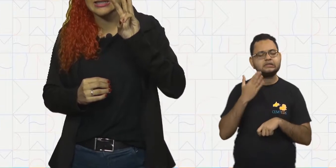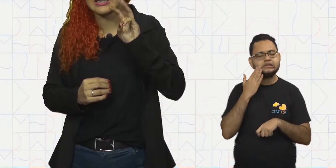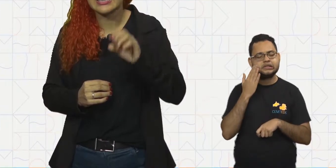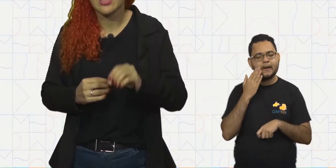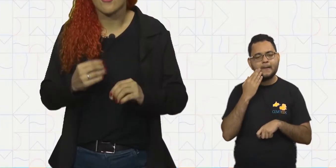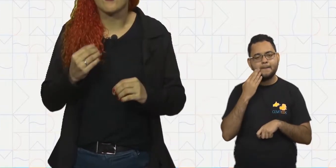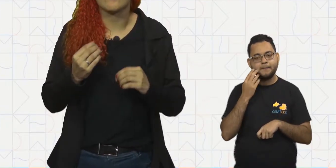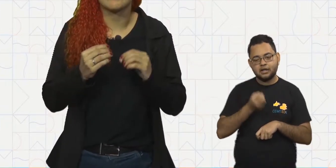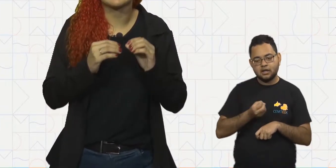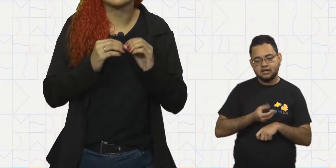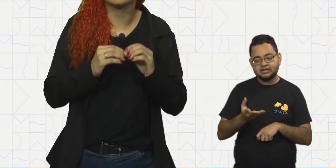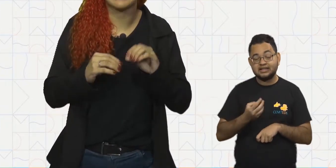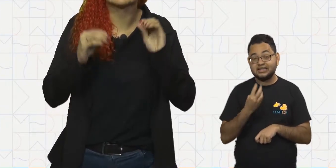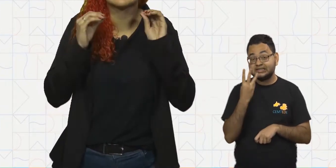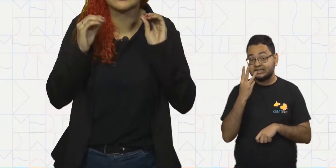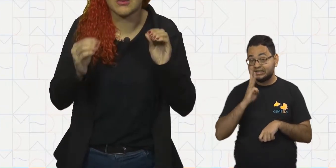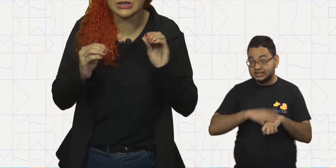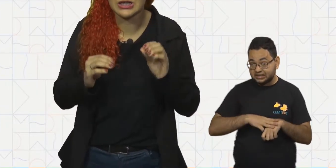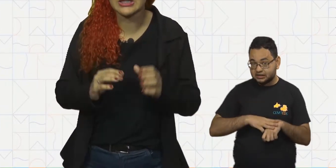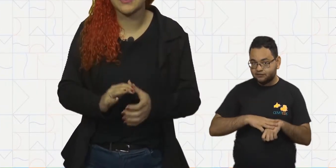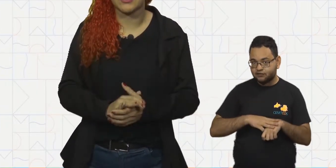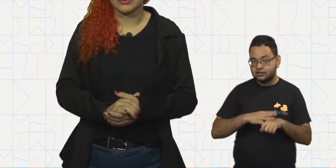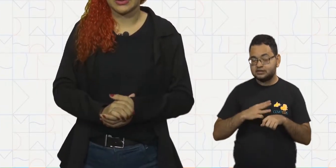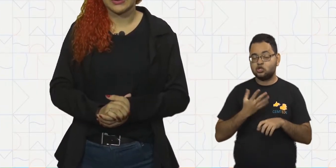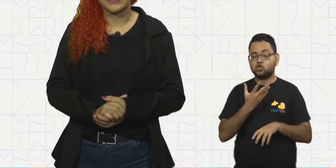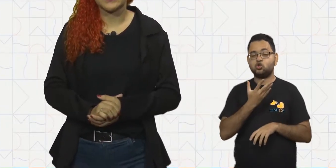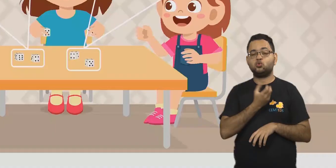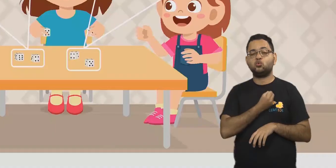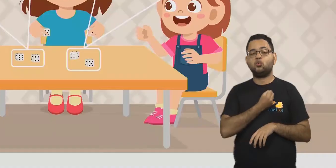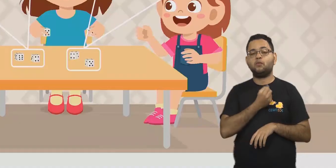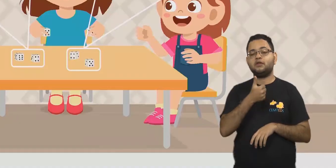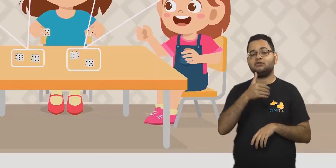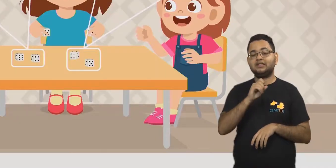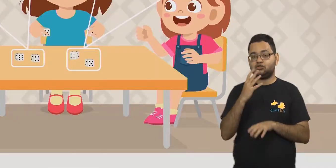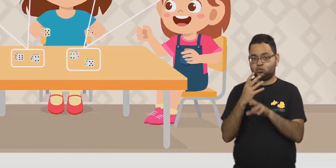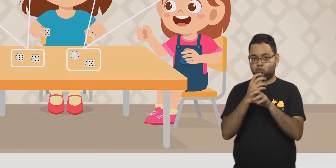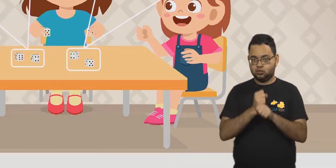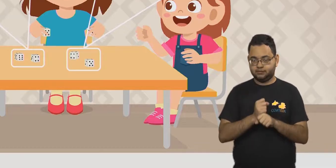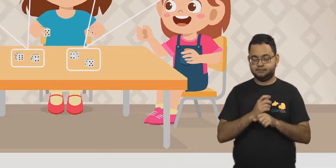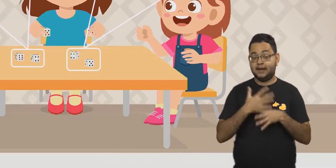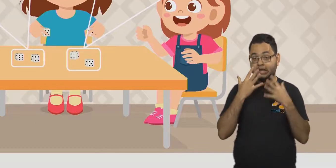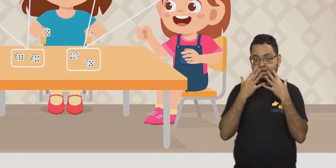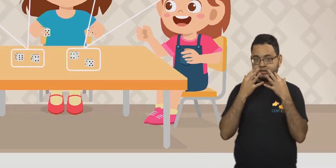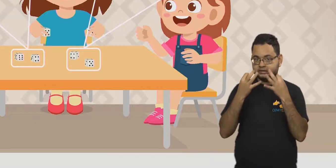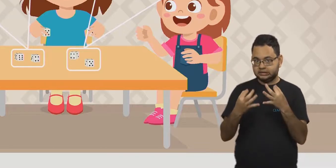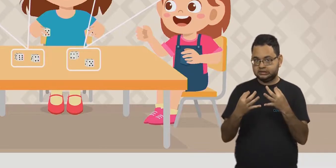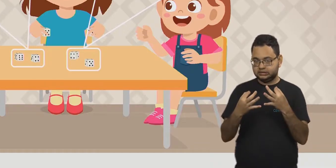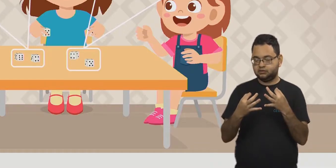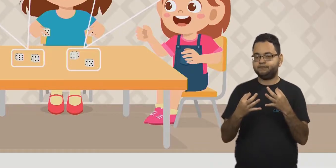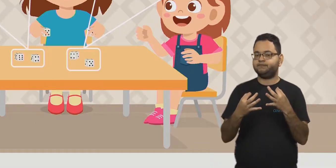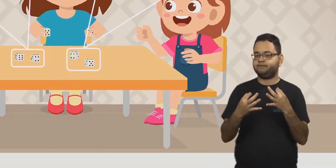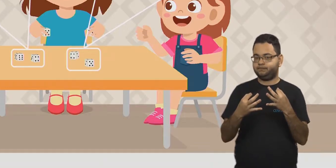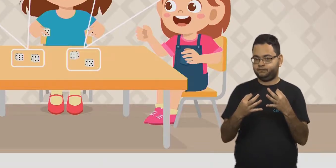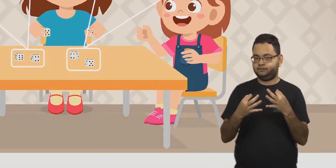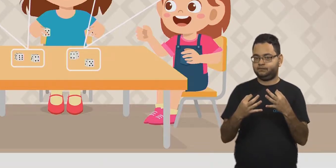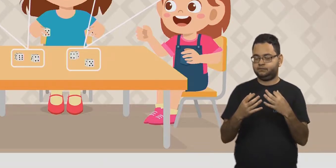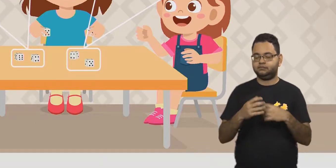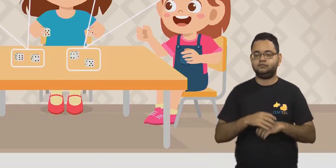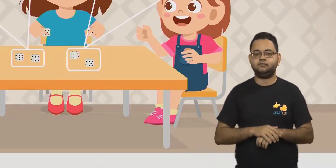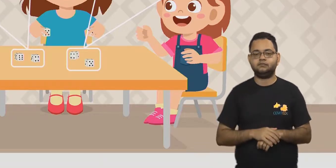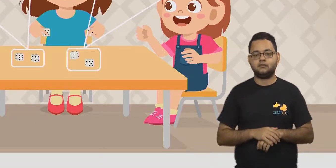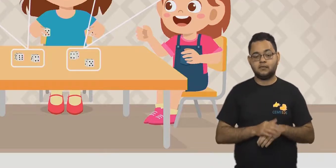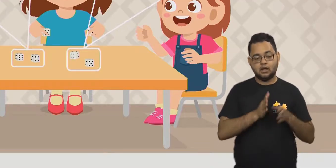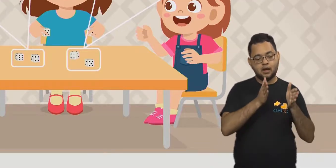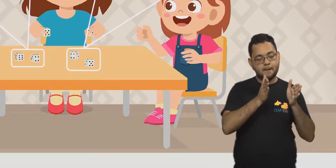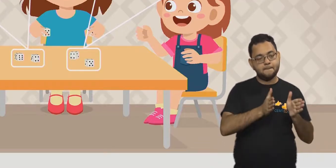três lances ocorrendo a soma de dez pontos então Atenção crianças nós vamos